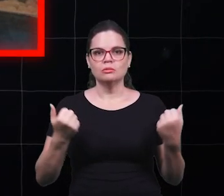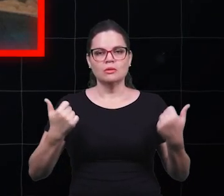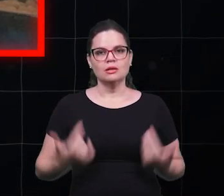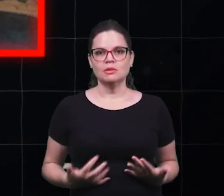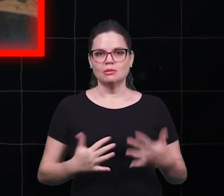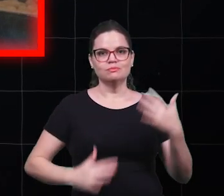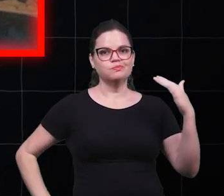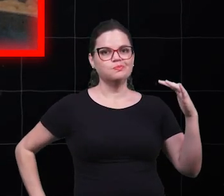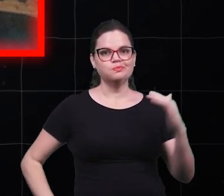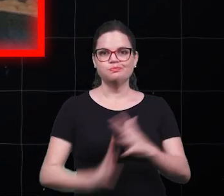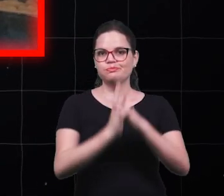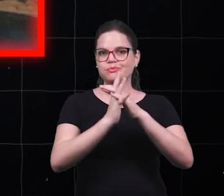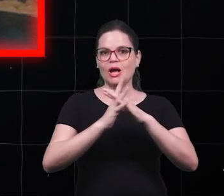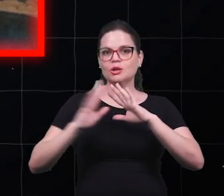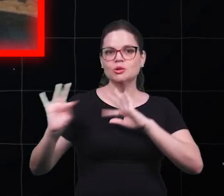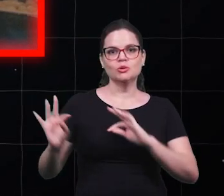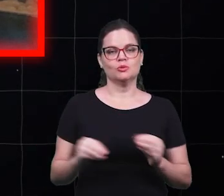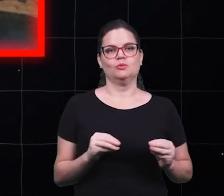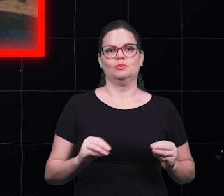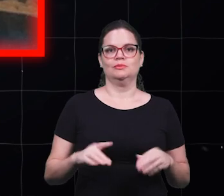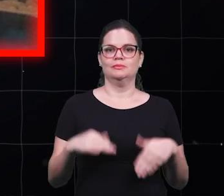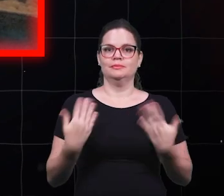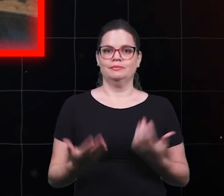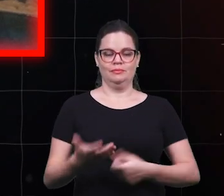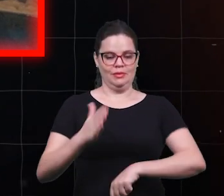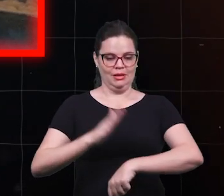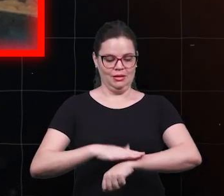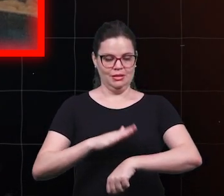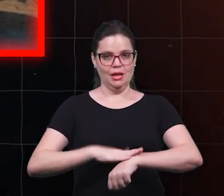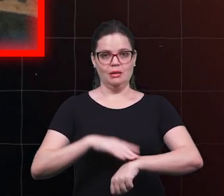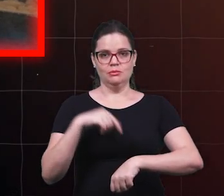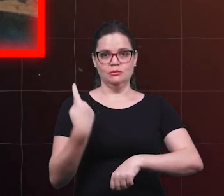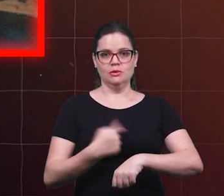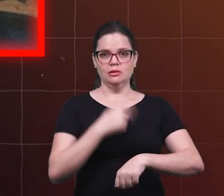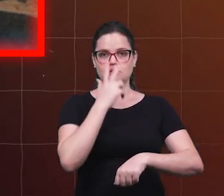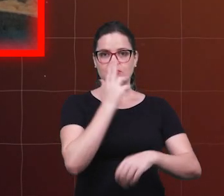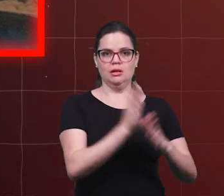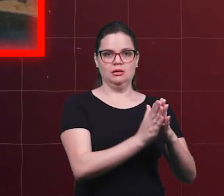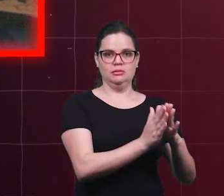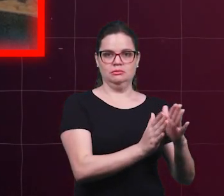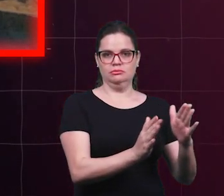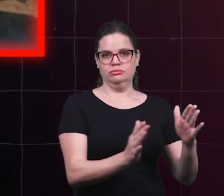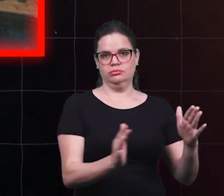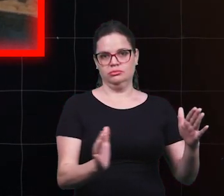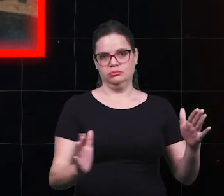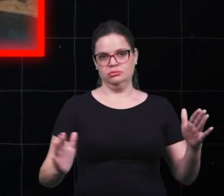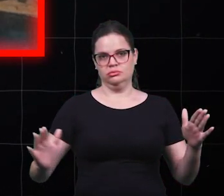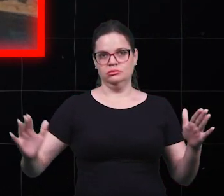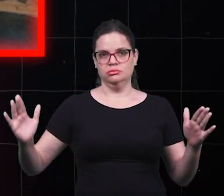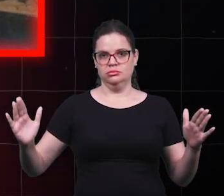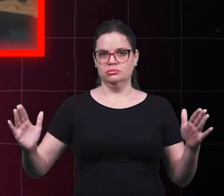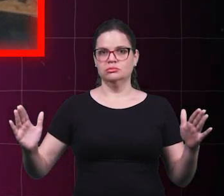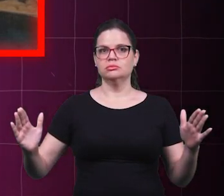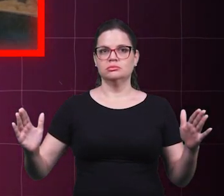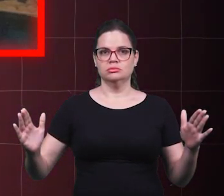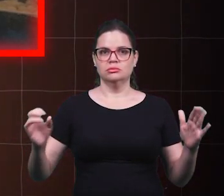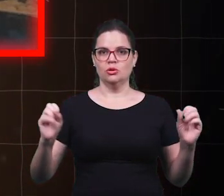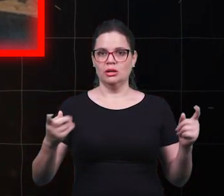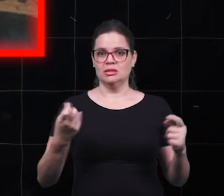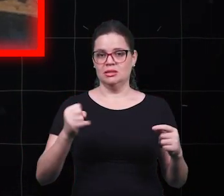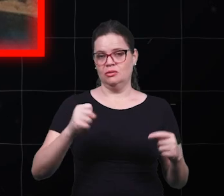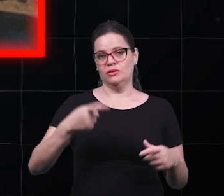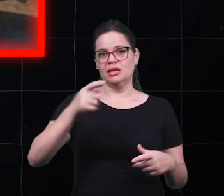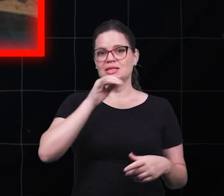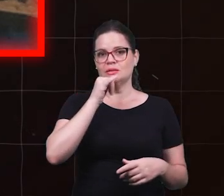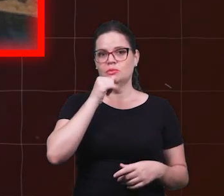para nós, o tempo é uma linha reta, um fluxo constante e irreversível. É como você deixa cair um objeto, ele